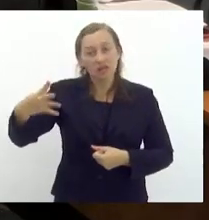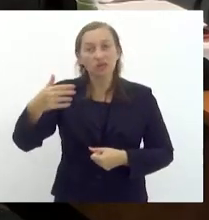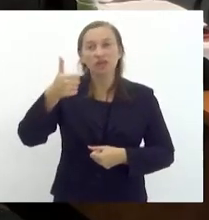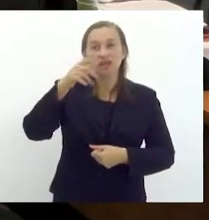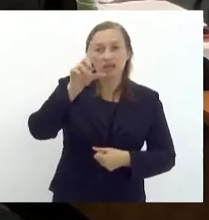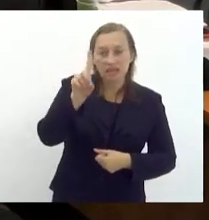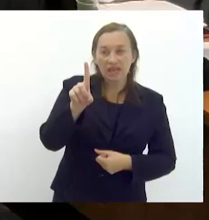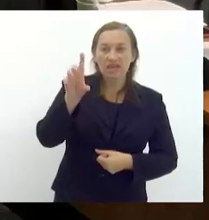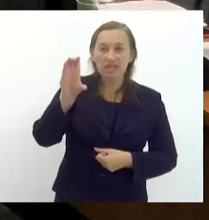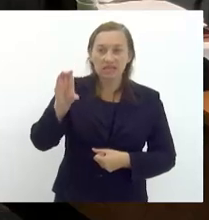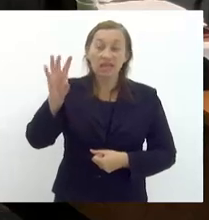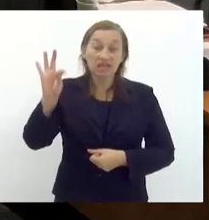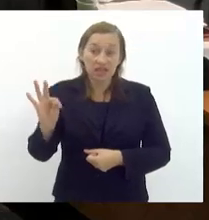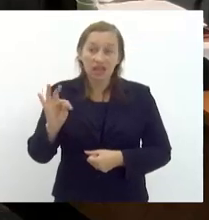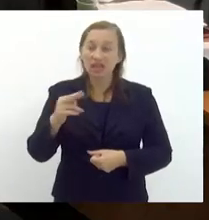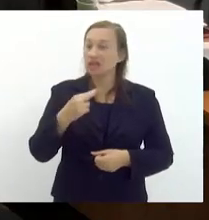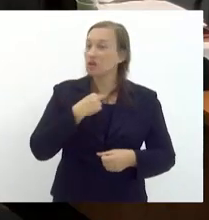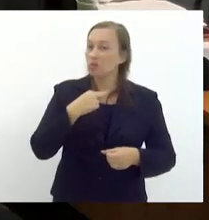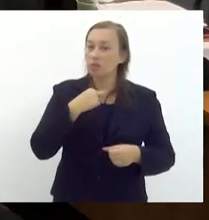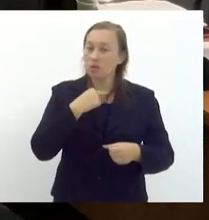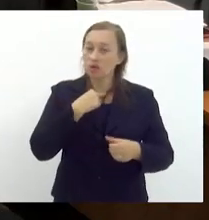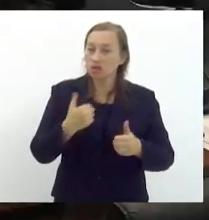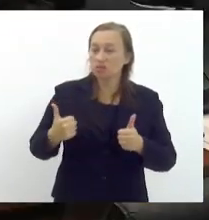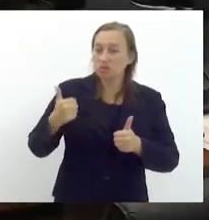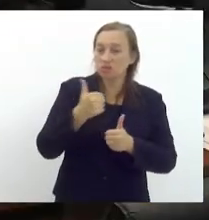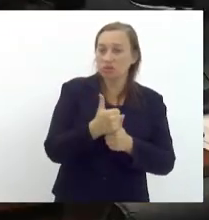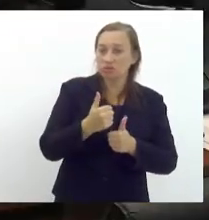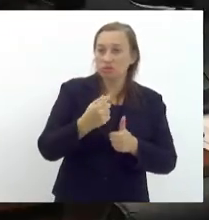dct que a constituição não pode ser superada